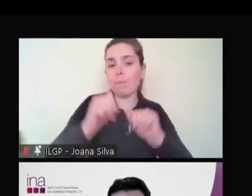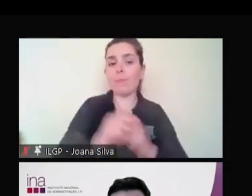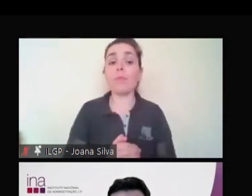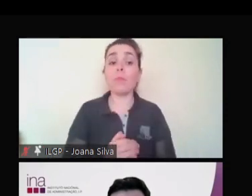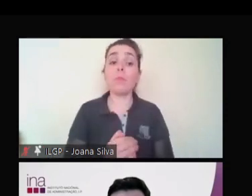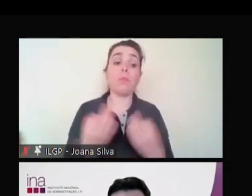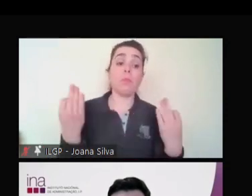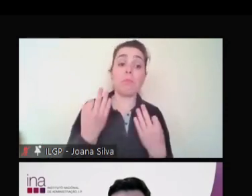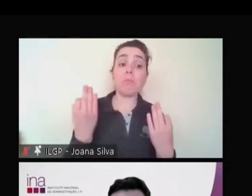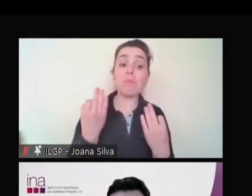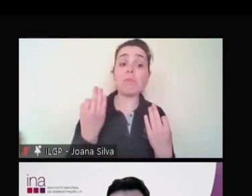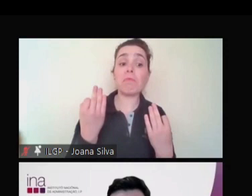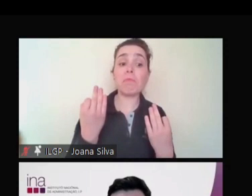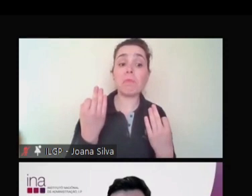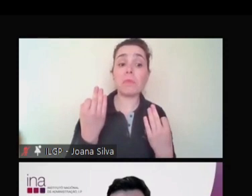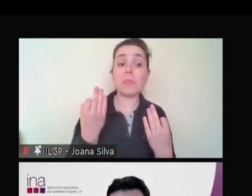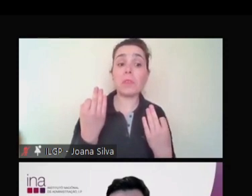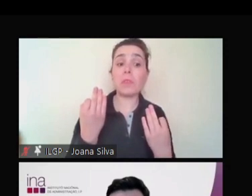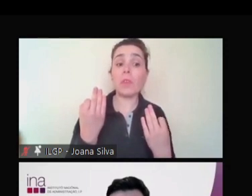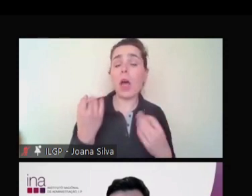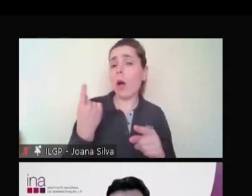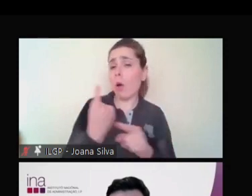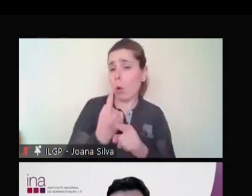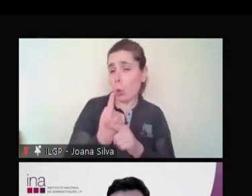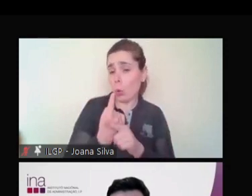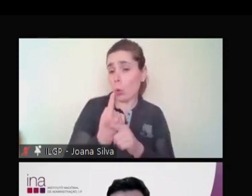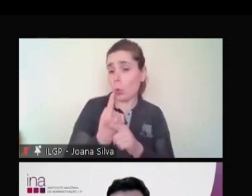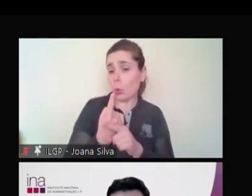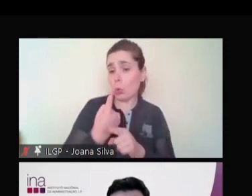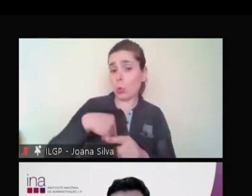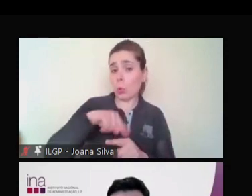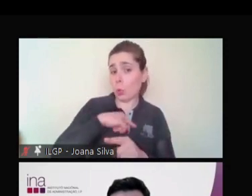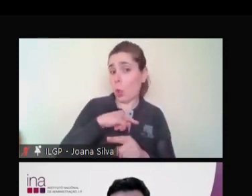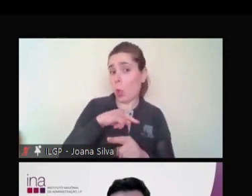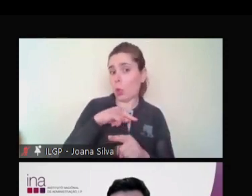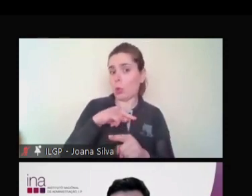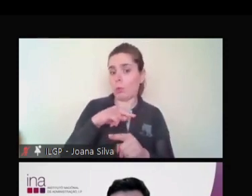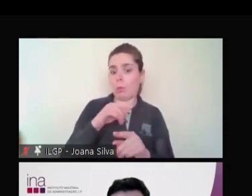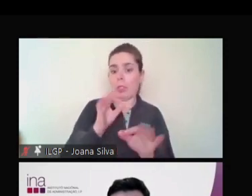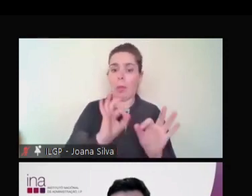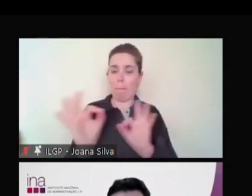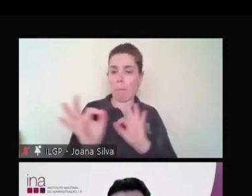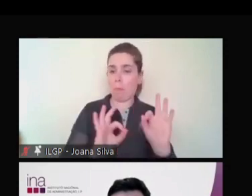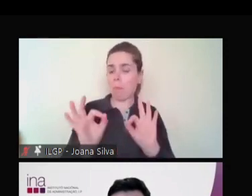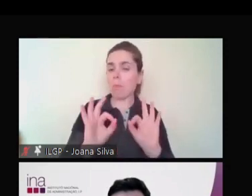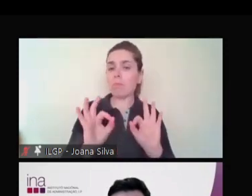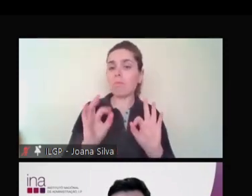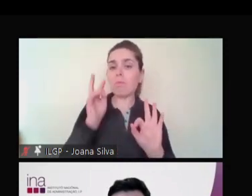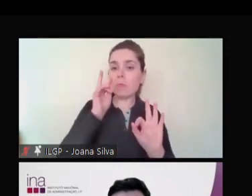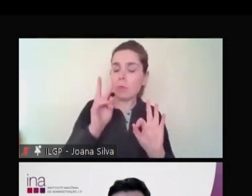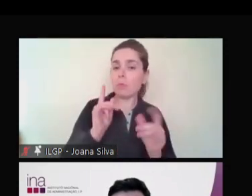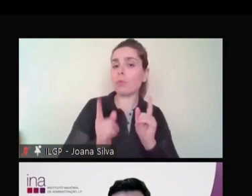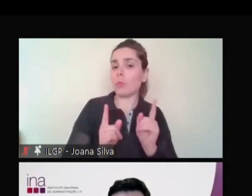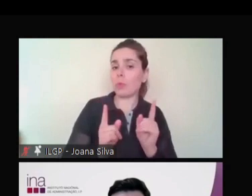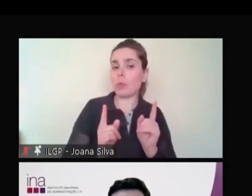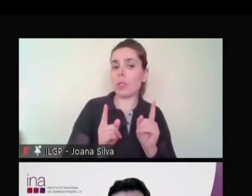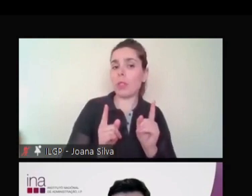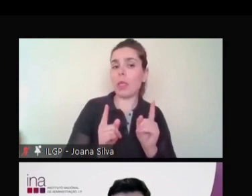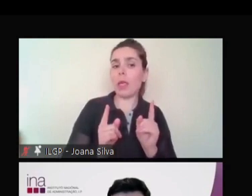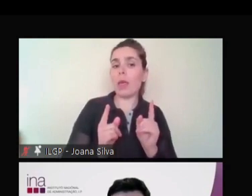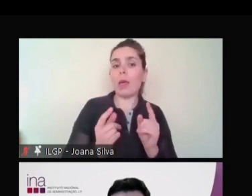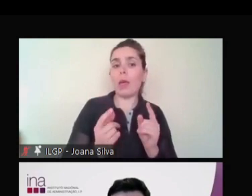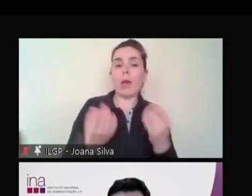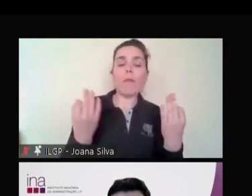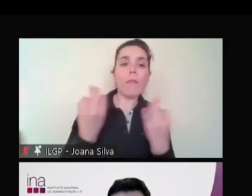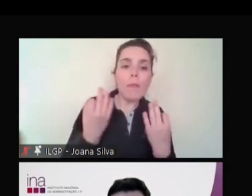diria que o que aqui se tem assistido neste processo é essencialmente uma constatação